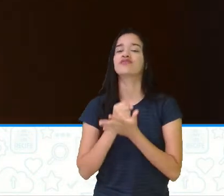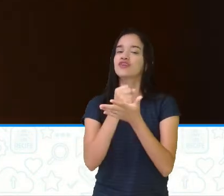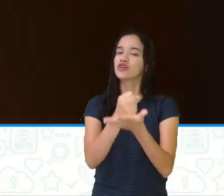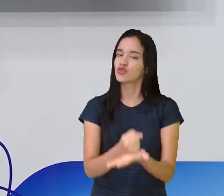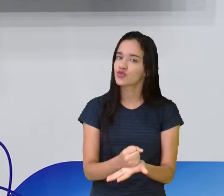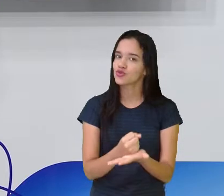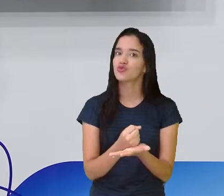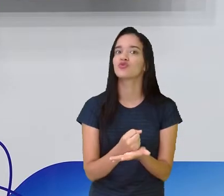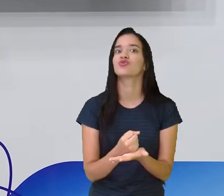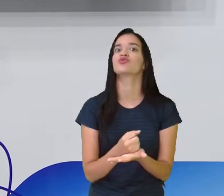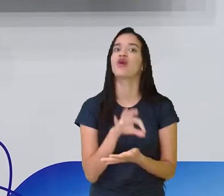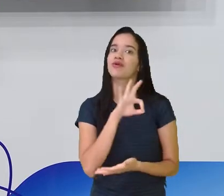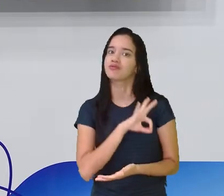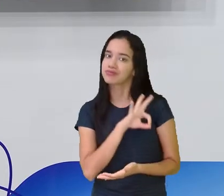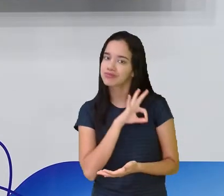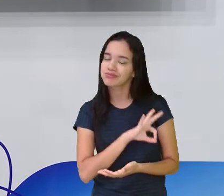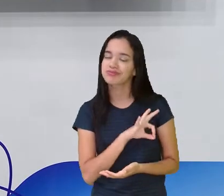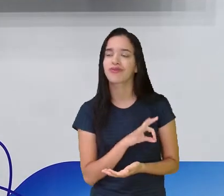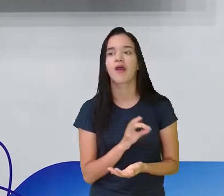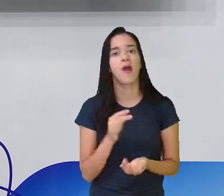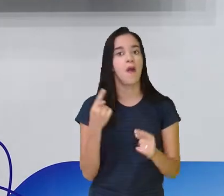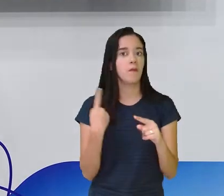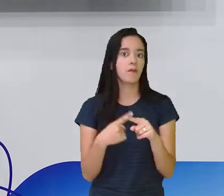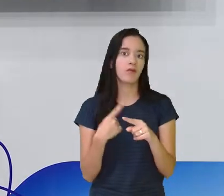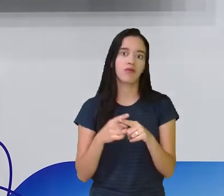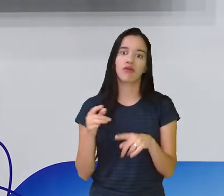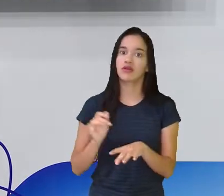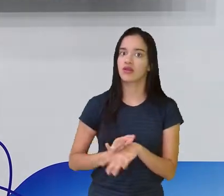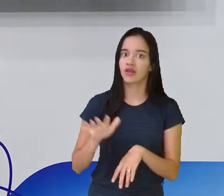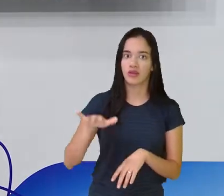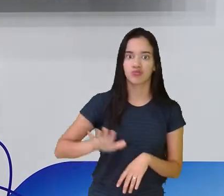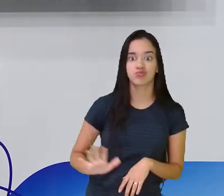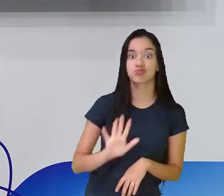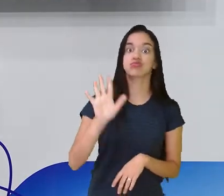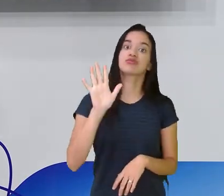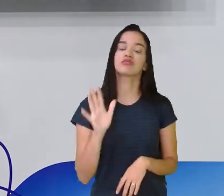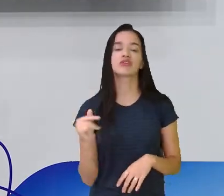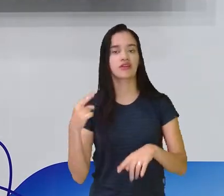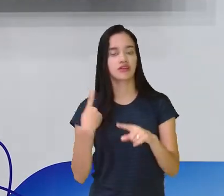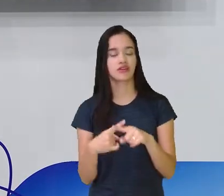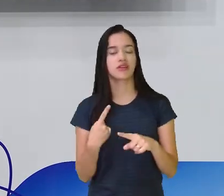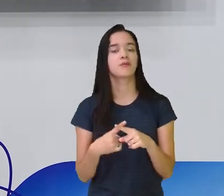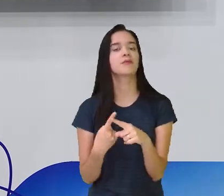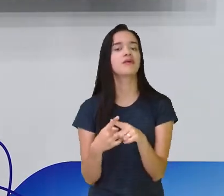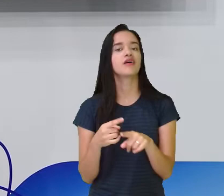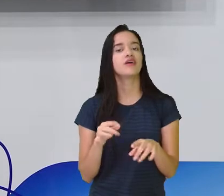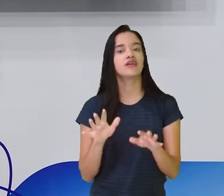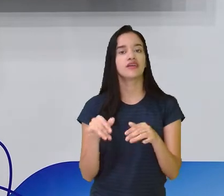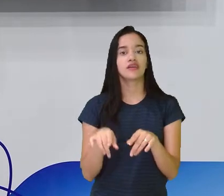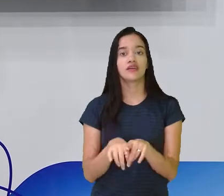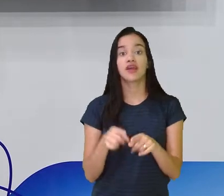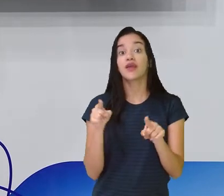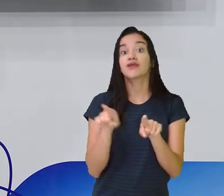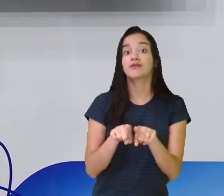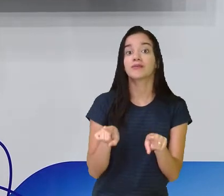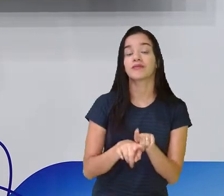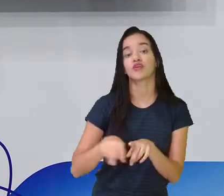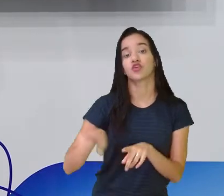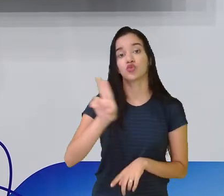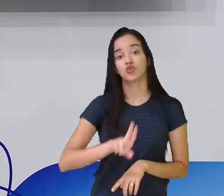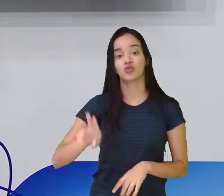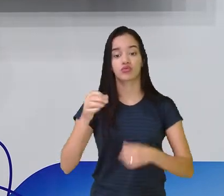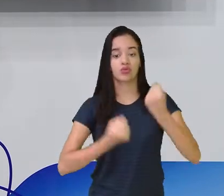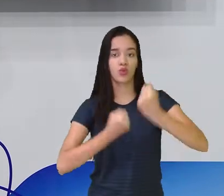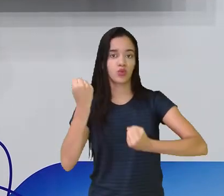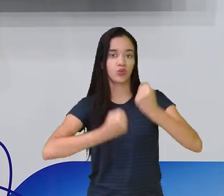no bolso, que a energia não tá barata. E usar o transporte público, que é uma fonte,